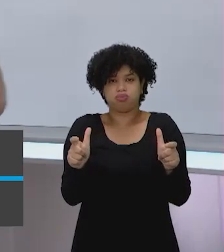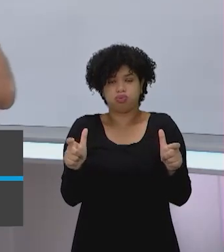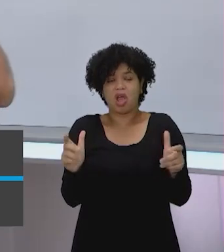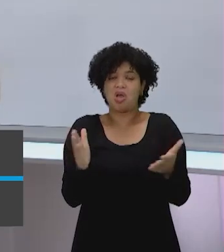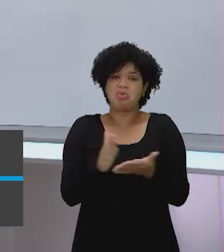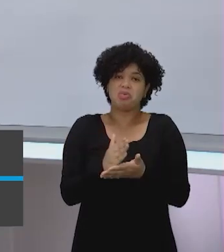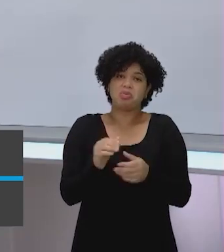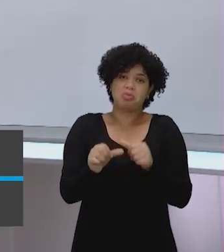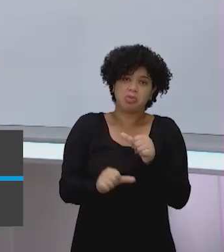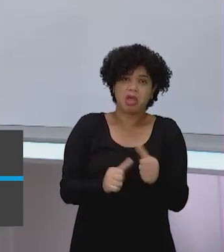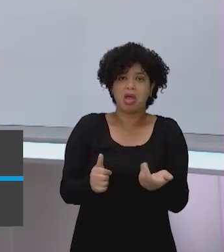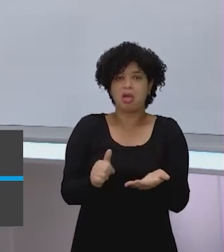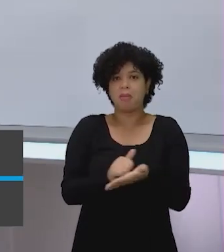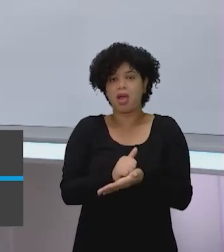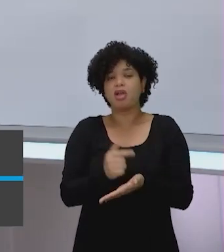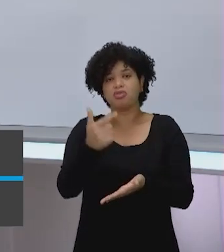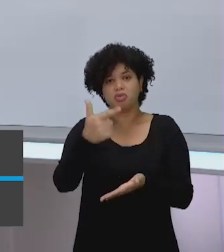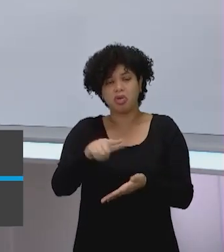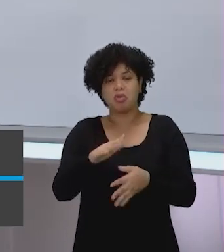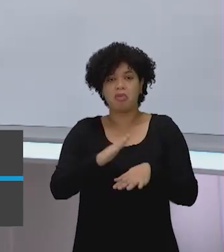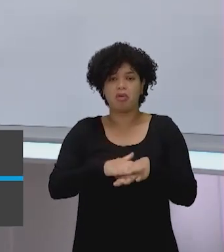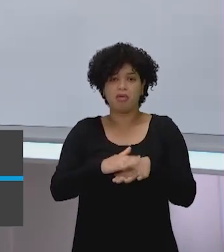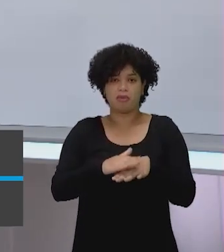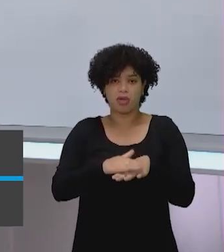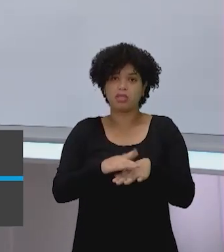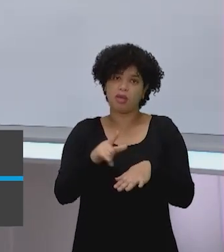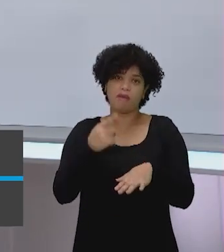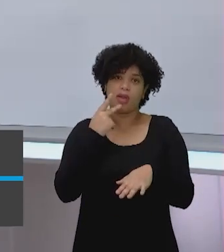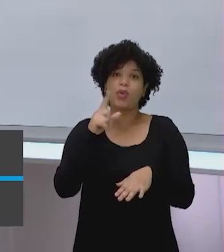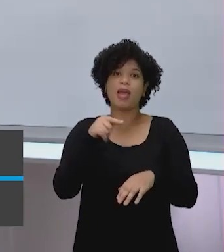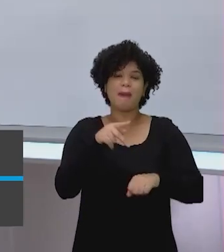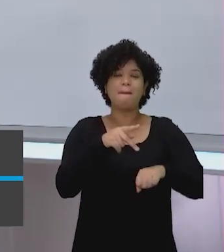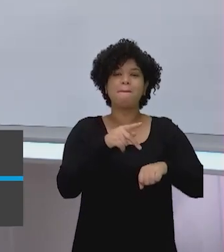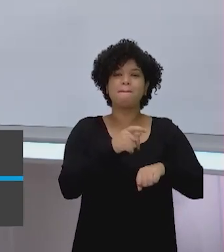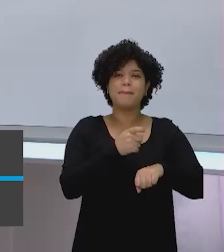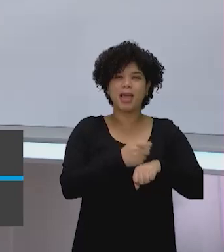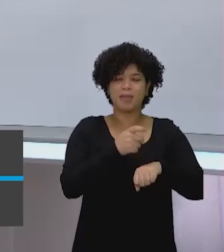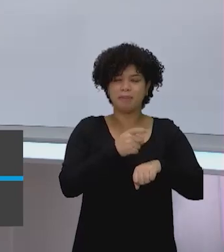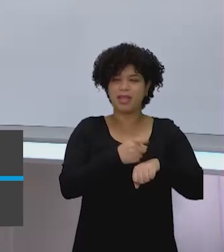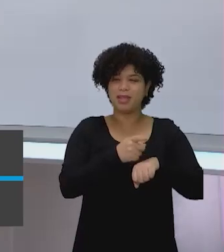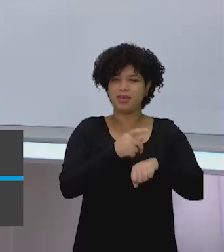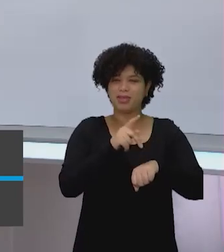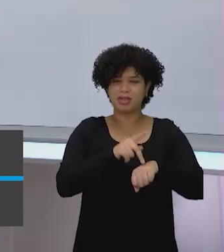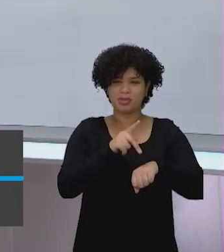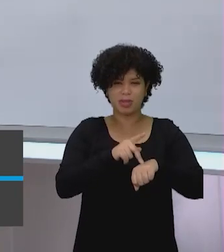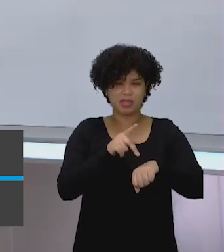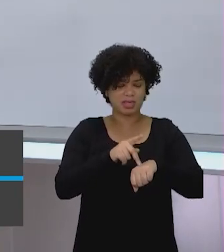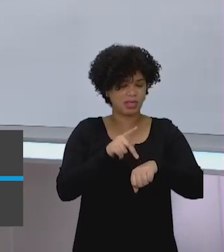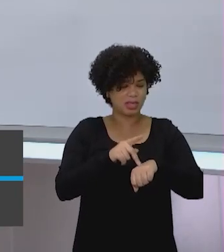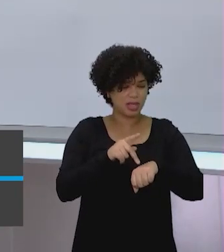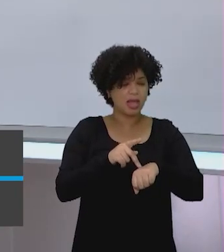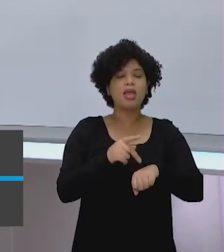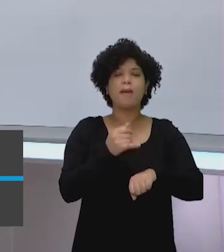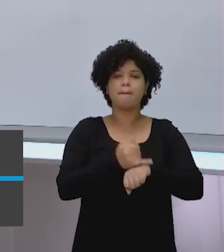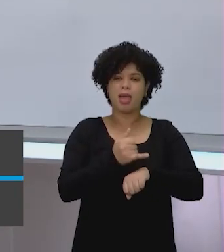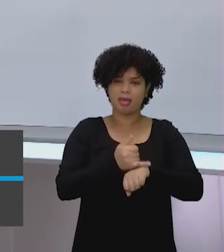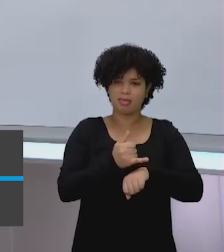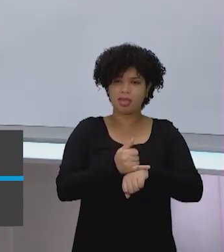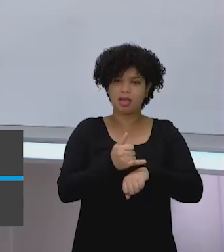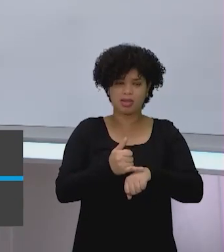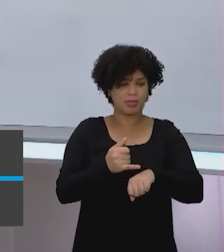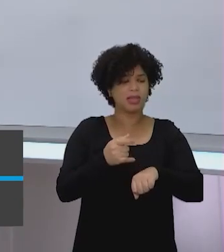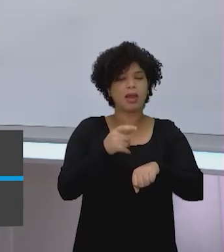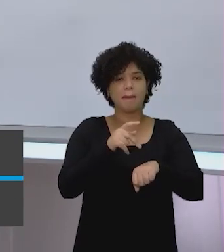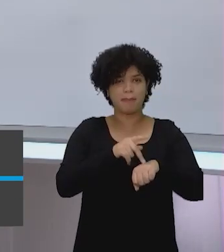apagadas e depois reescritas, né? Essas coisas, eu estou falando de pedras, de qualquer outra coisa que você possa imaginar. E essa coisa que tem